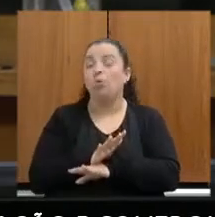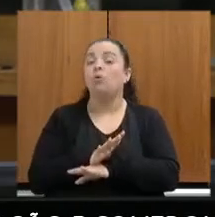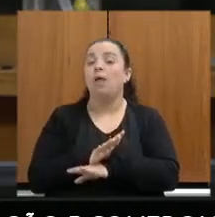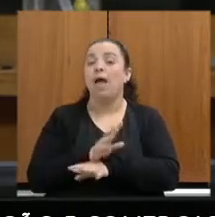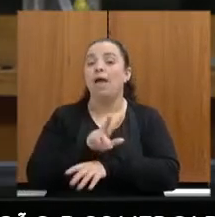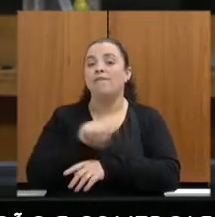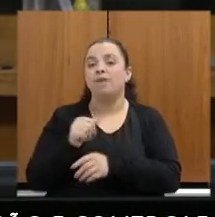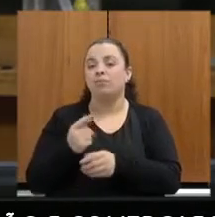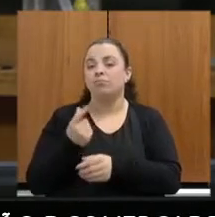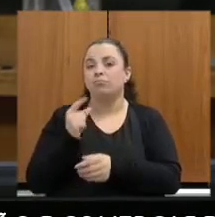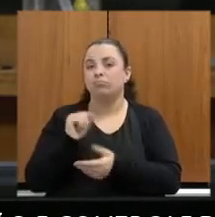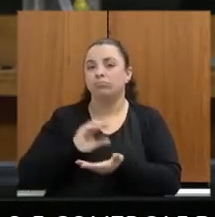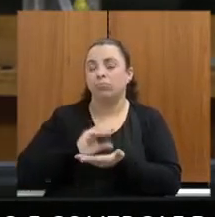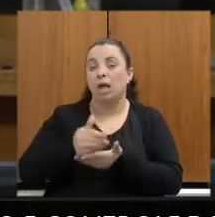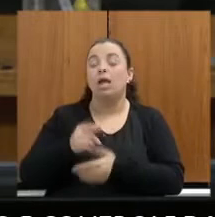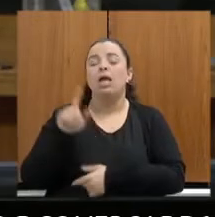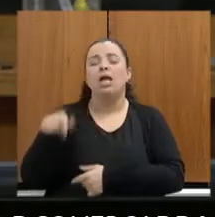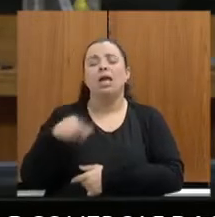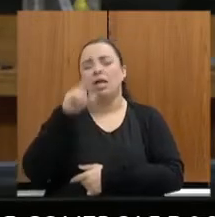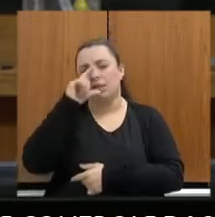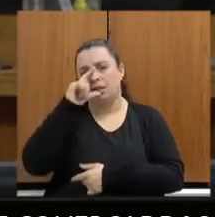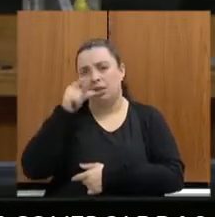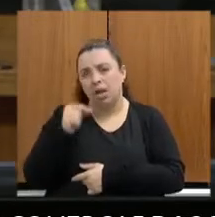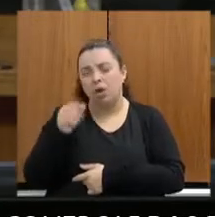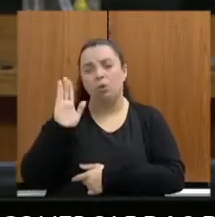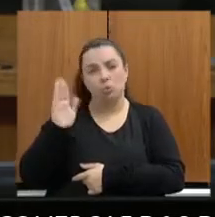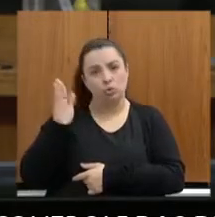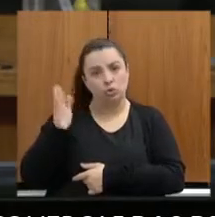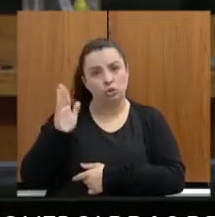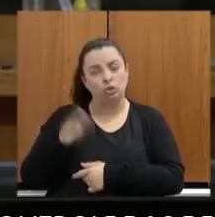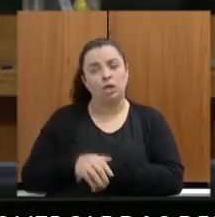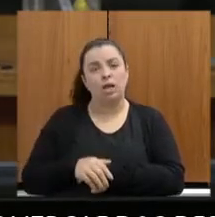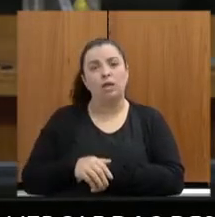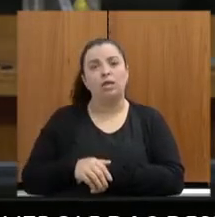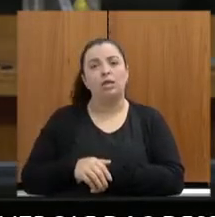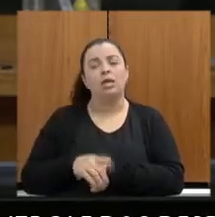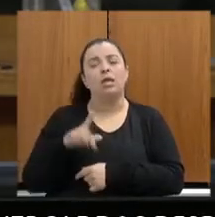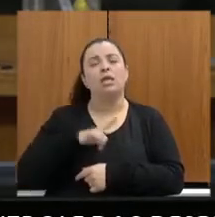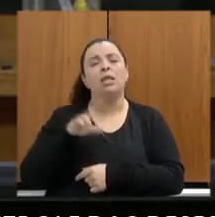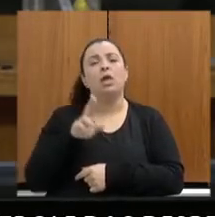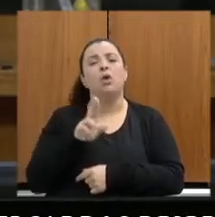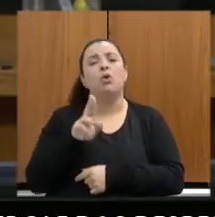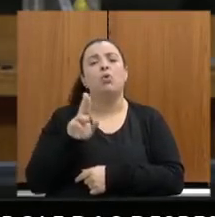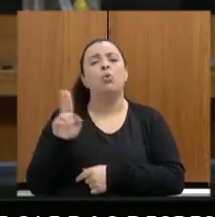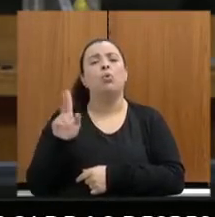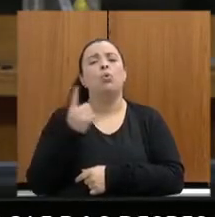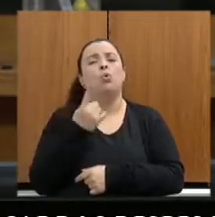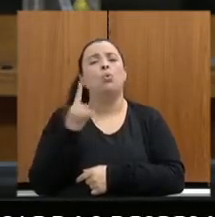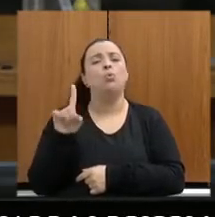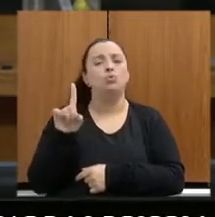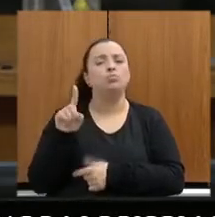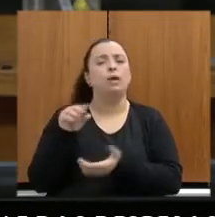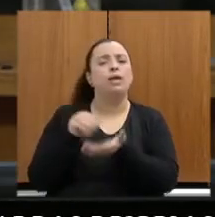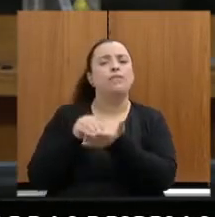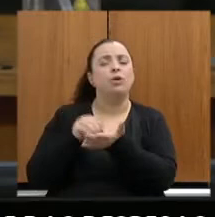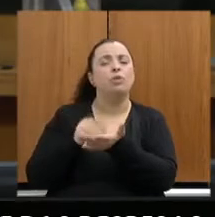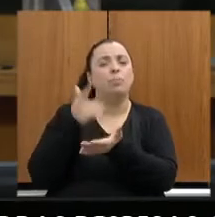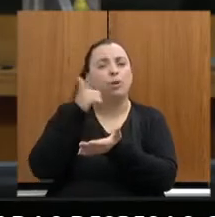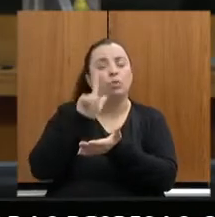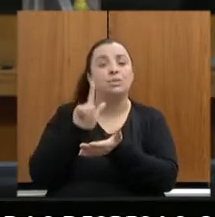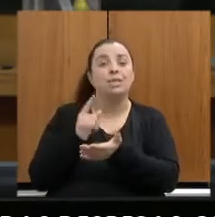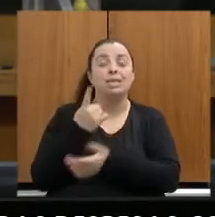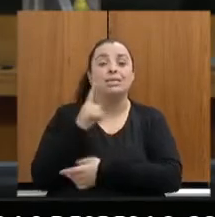ser o último a última região para que a gente consiga é ter Samu em sem por cento do território